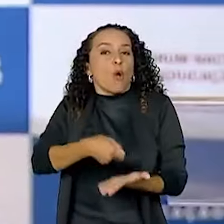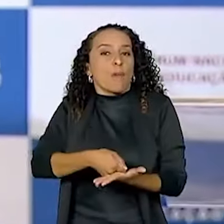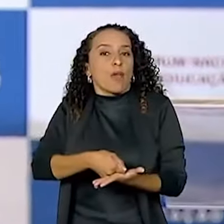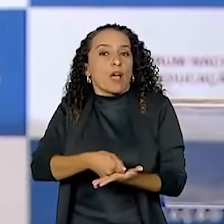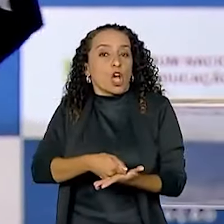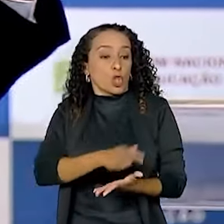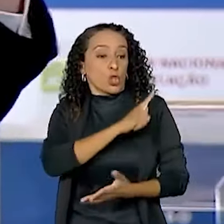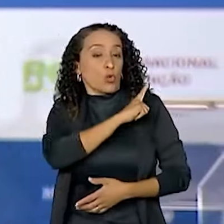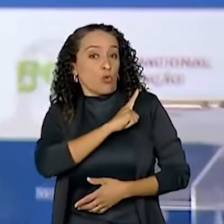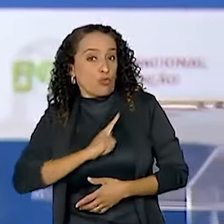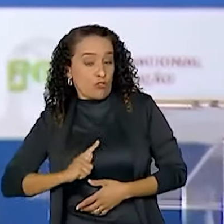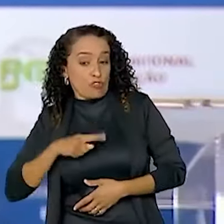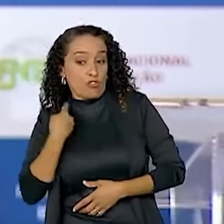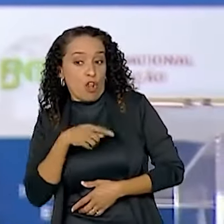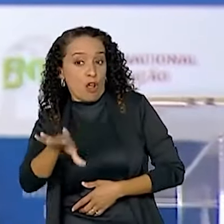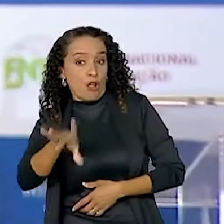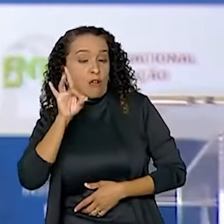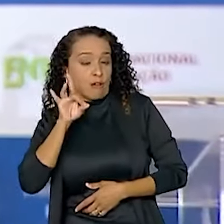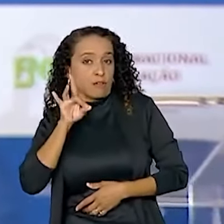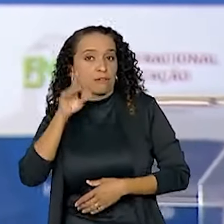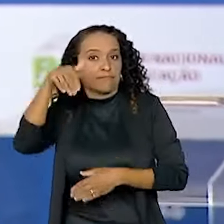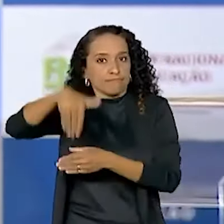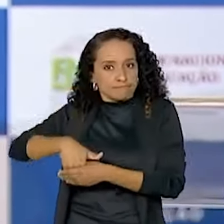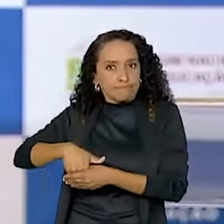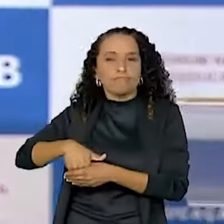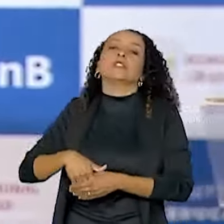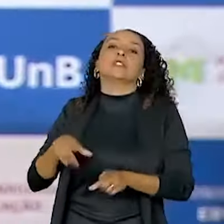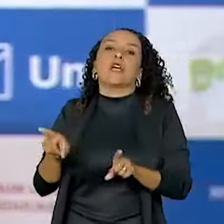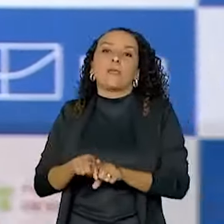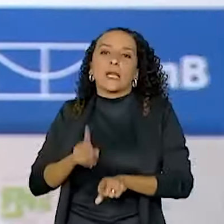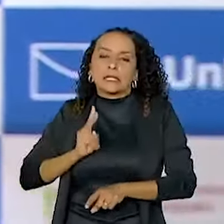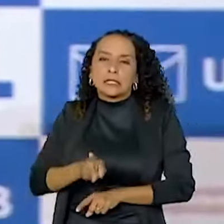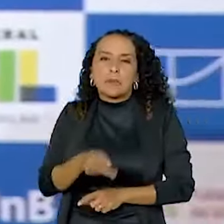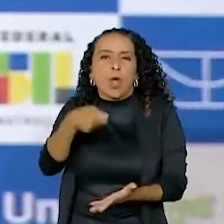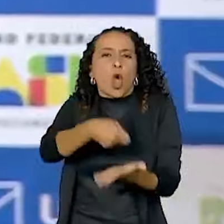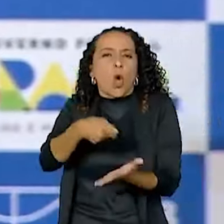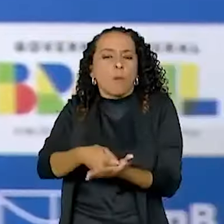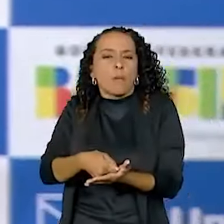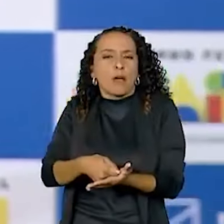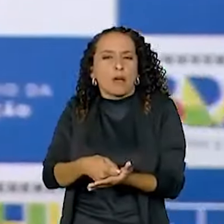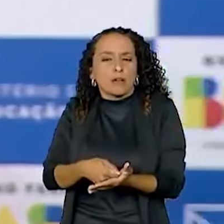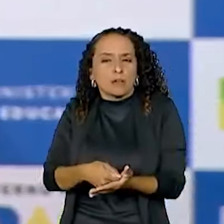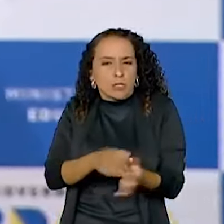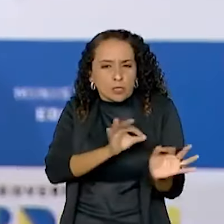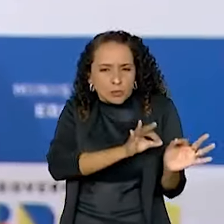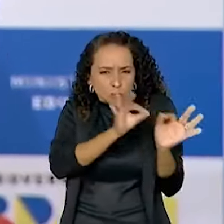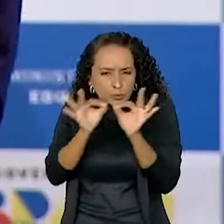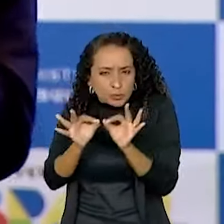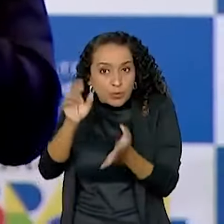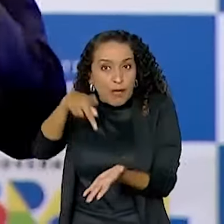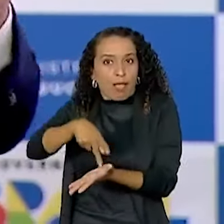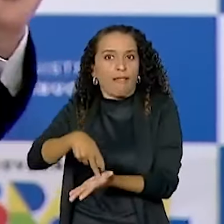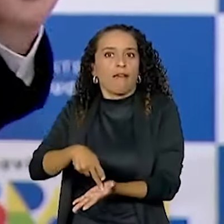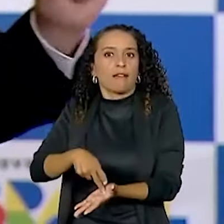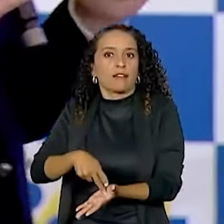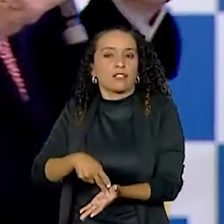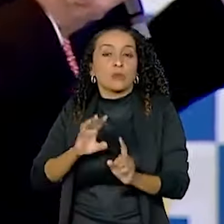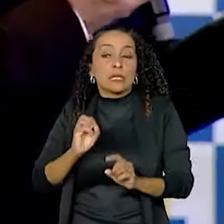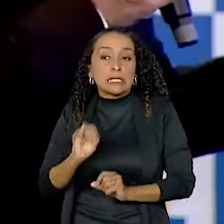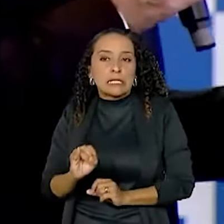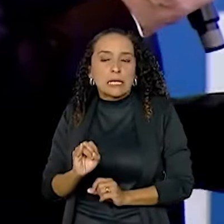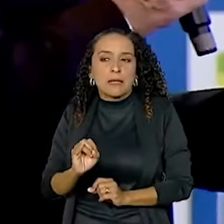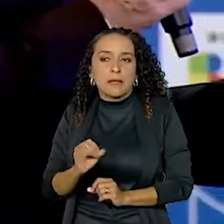do governo que a gente elegeu. Sempre cobrar de olho na realidade. Porque quando a gente pede mais